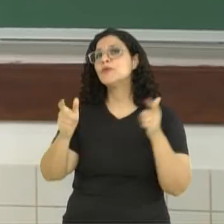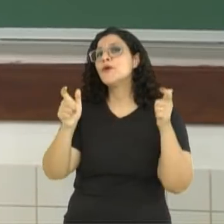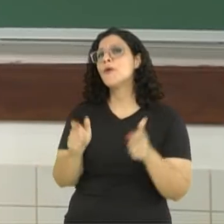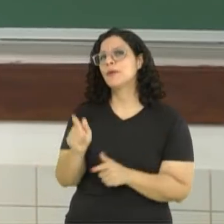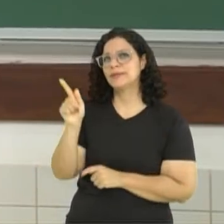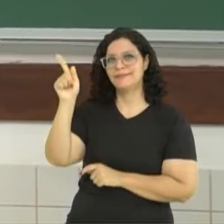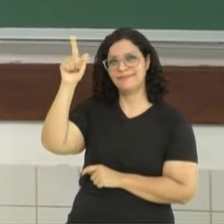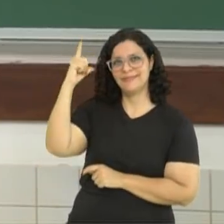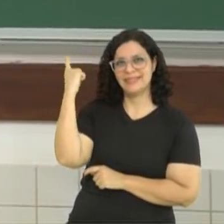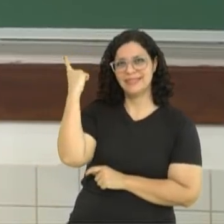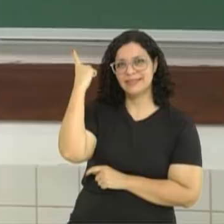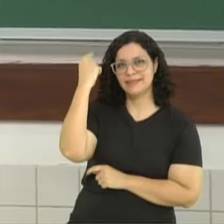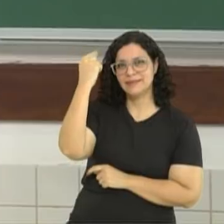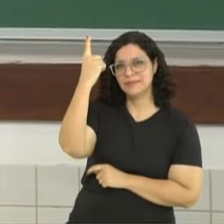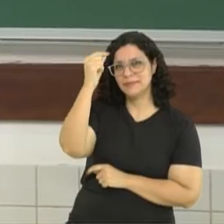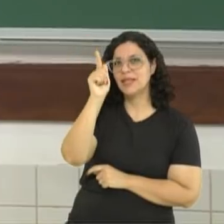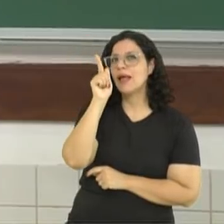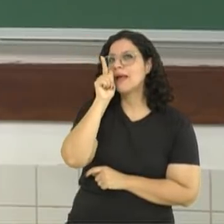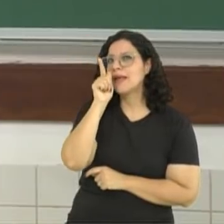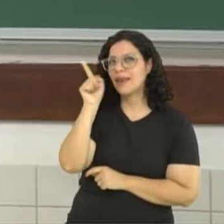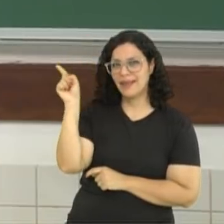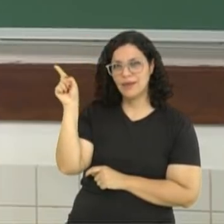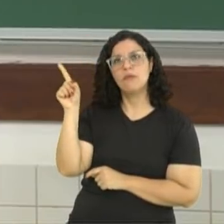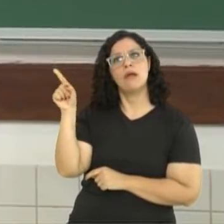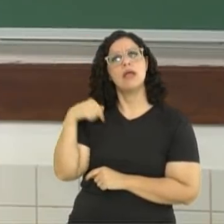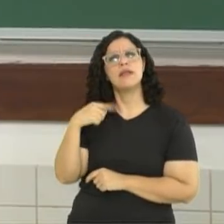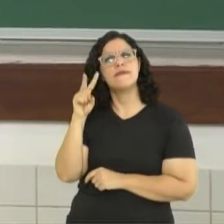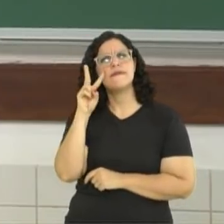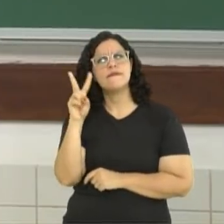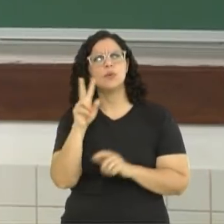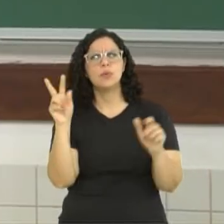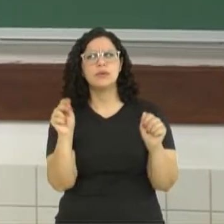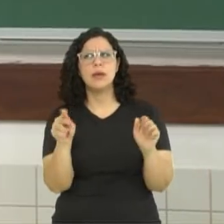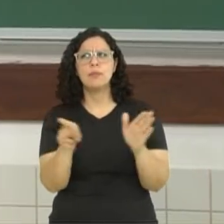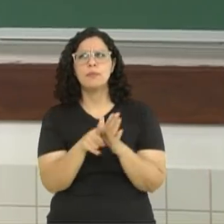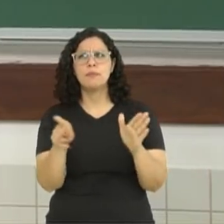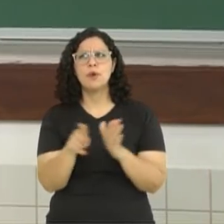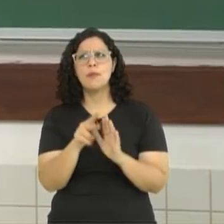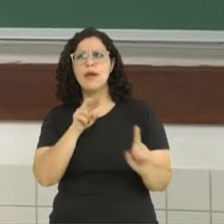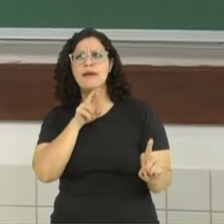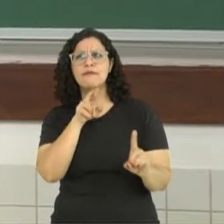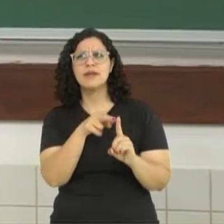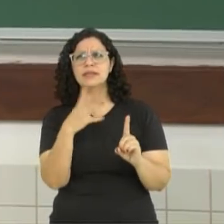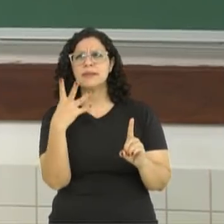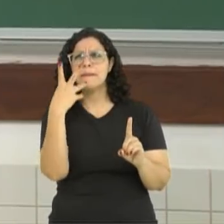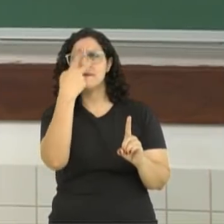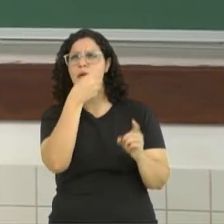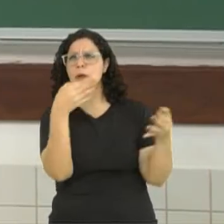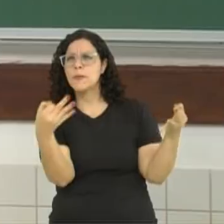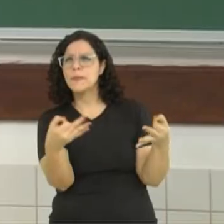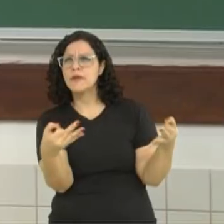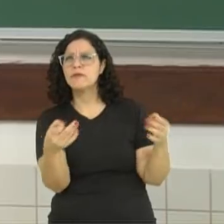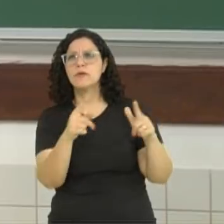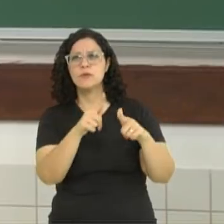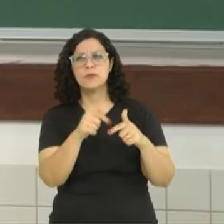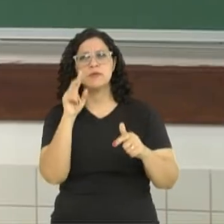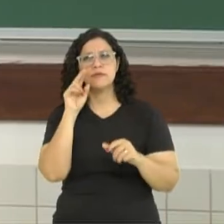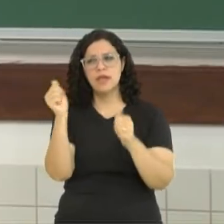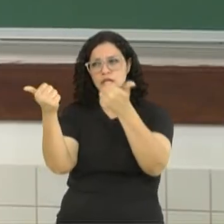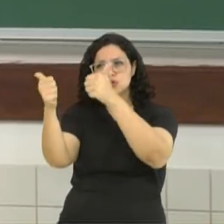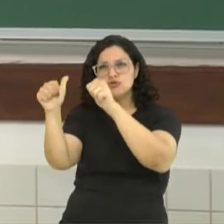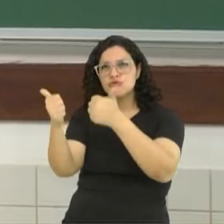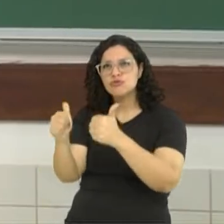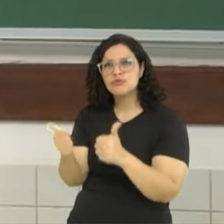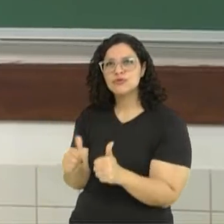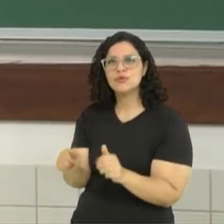Grécia. A Grécia, eles começaram a ver que existia a necessidade de evidenciar o belo, evidenciar o perfeito. Por isso que você vê das esculturas gregas que